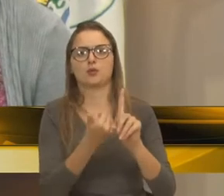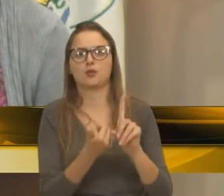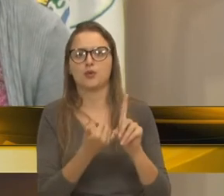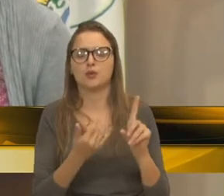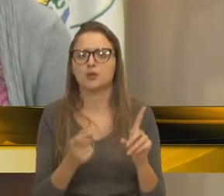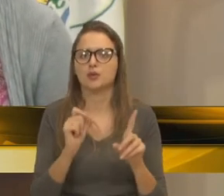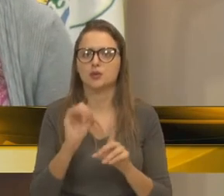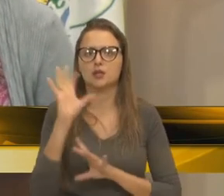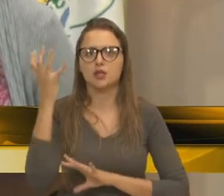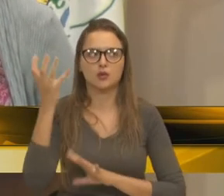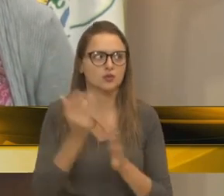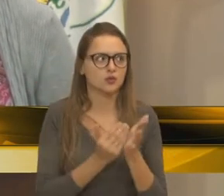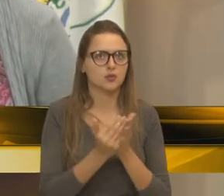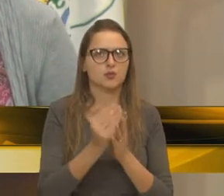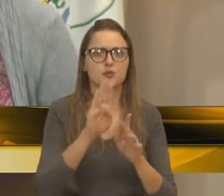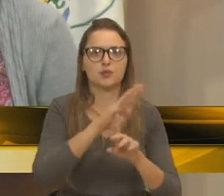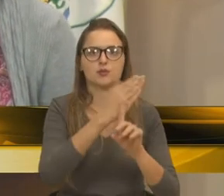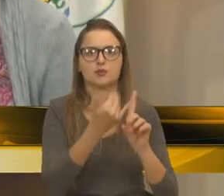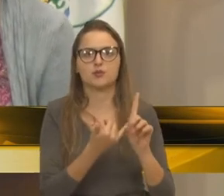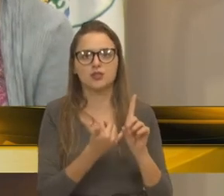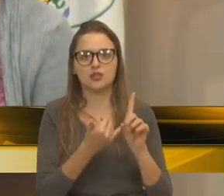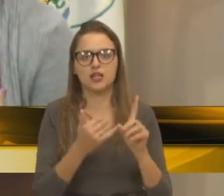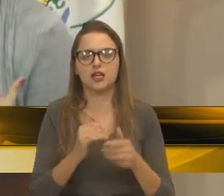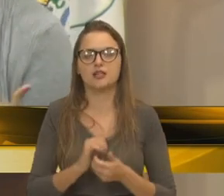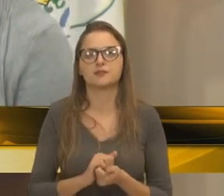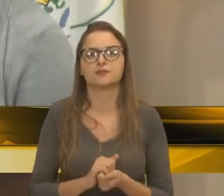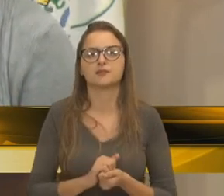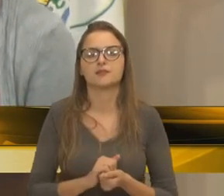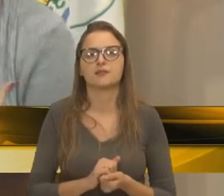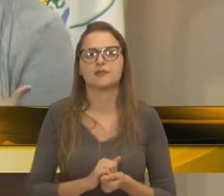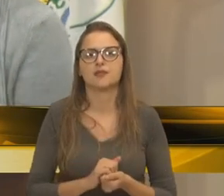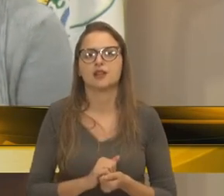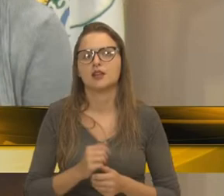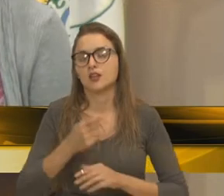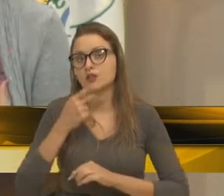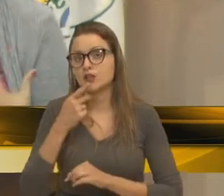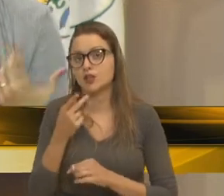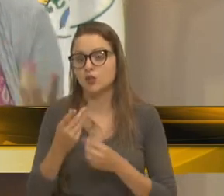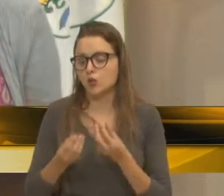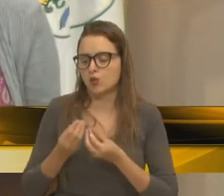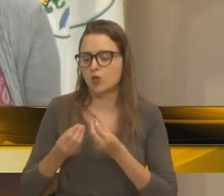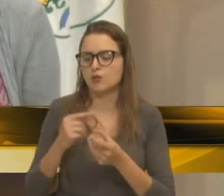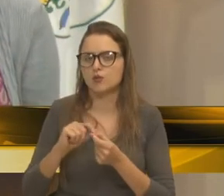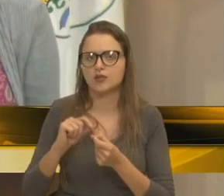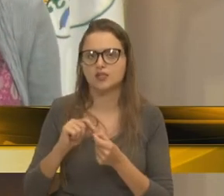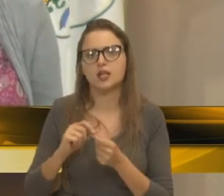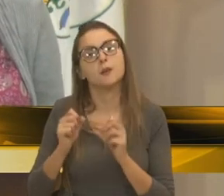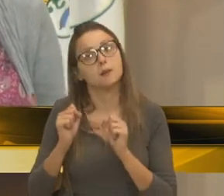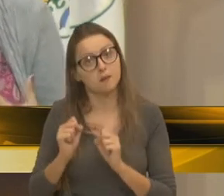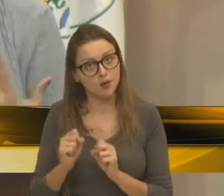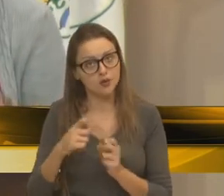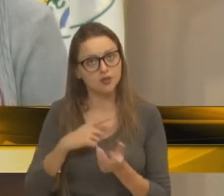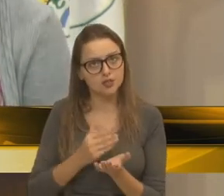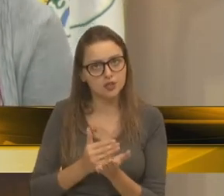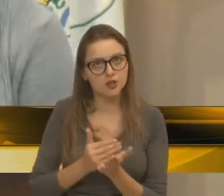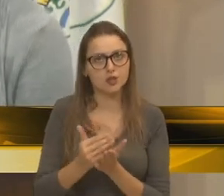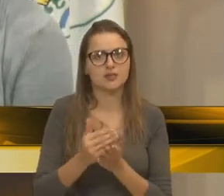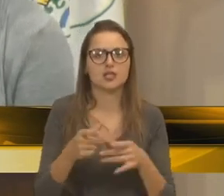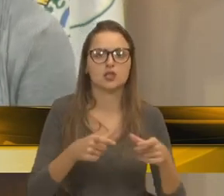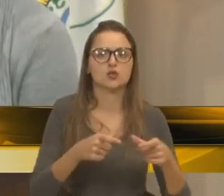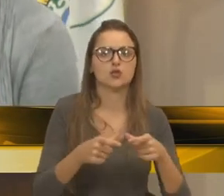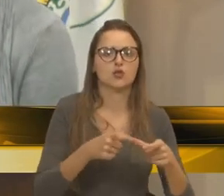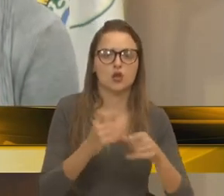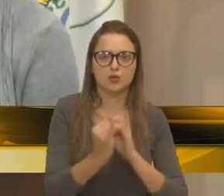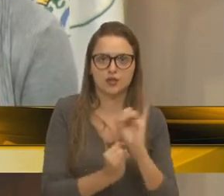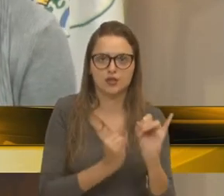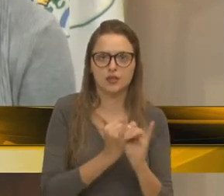motivação. Porque, bom, a técnica do que fazer pode sim ter motivação através dos jogos de internet,